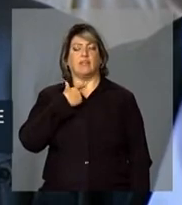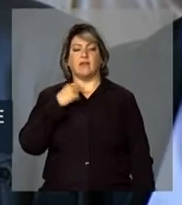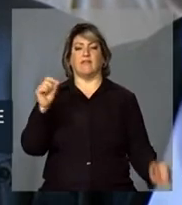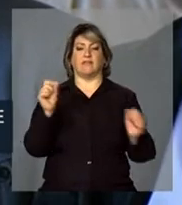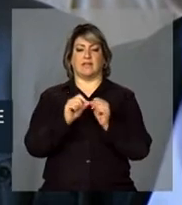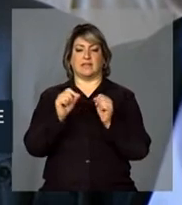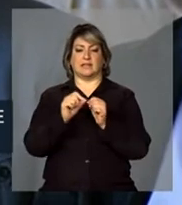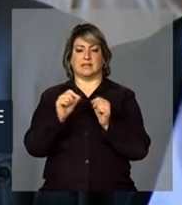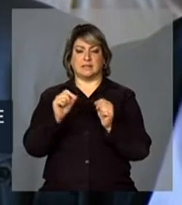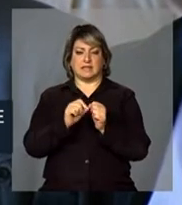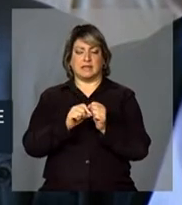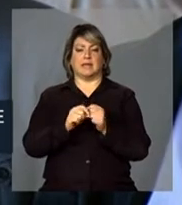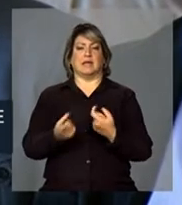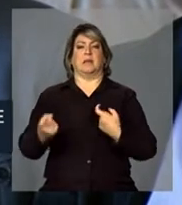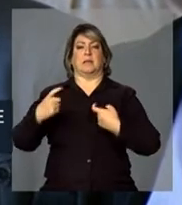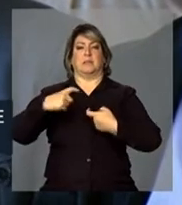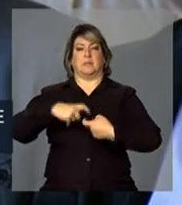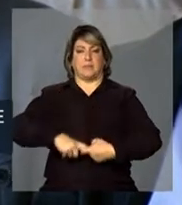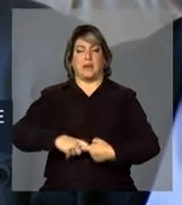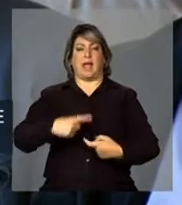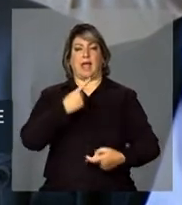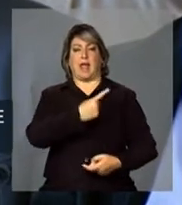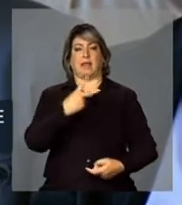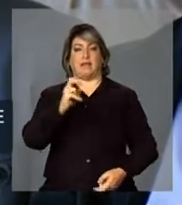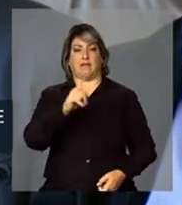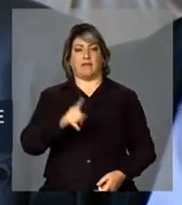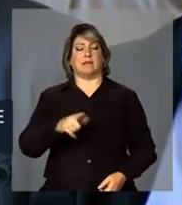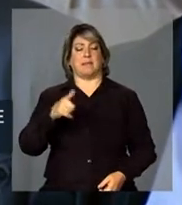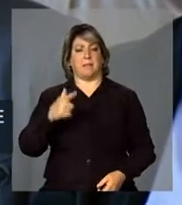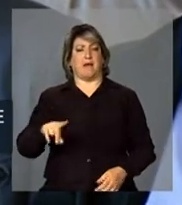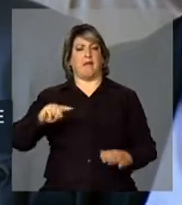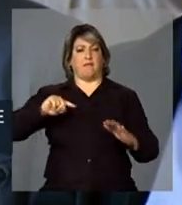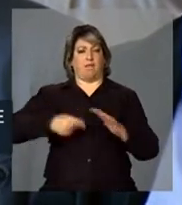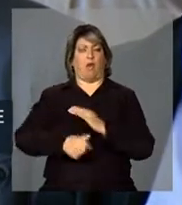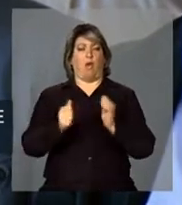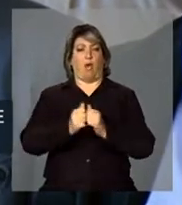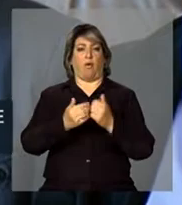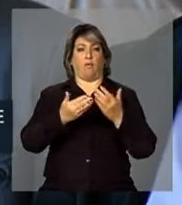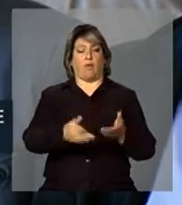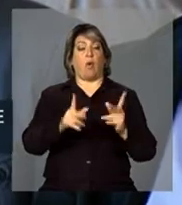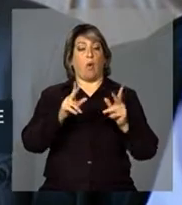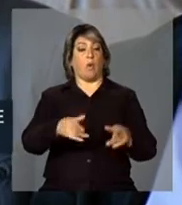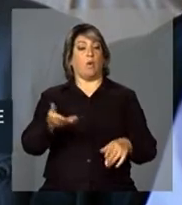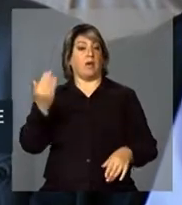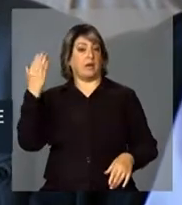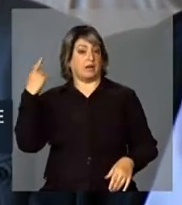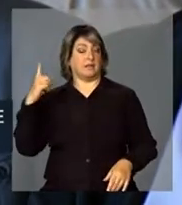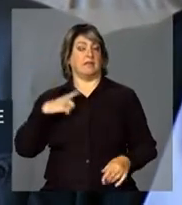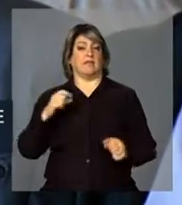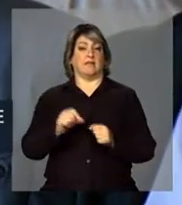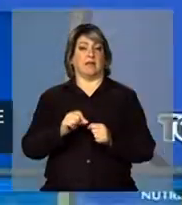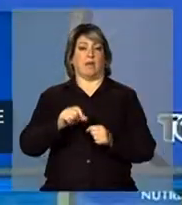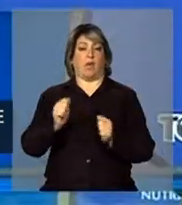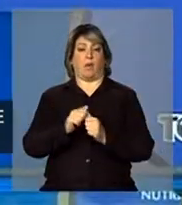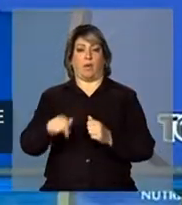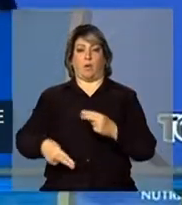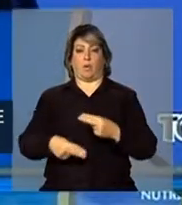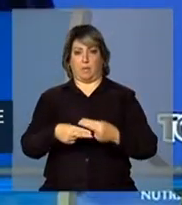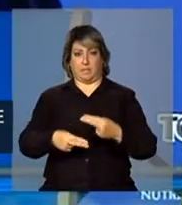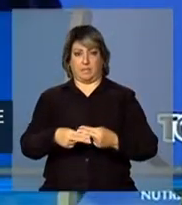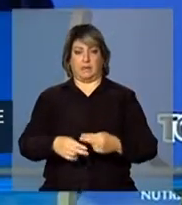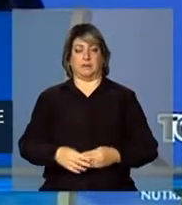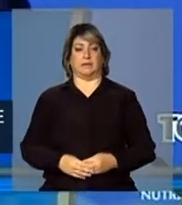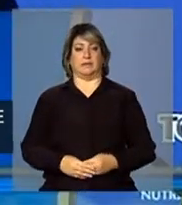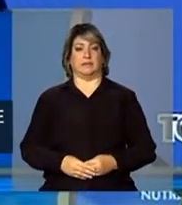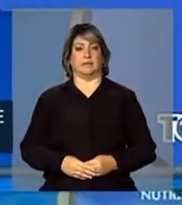estabelecer uma parceria cada vez mais intensa com você, como já vínhamos fazendo antes com Uberaba.